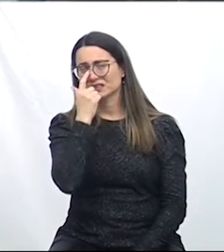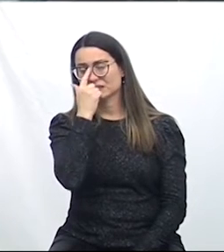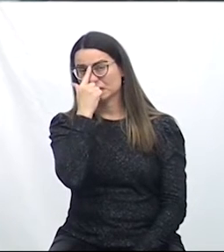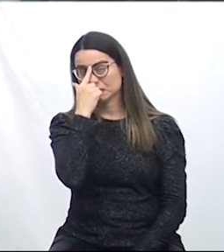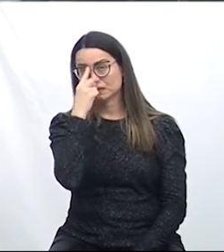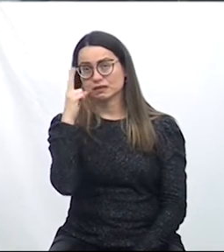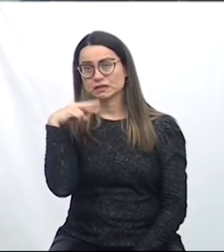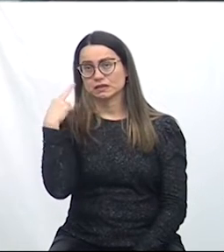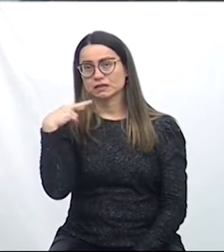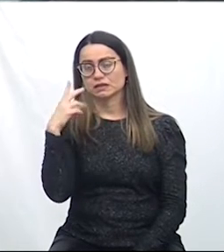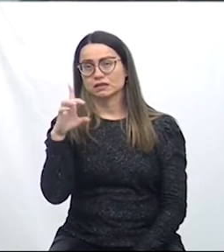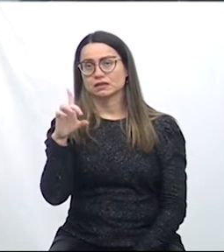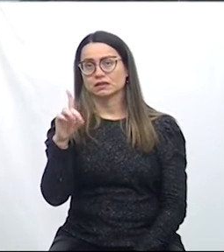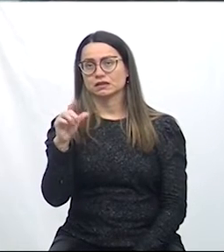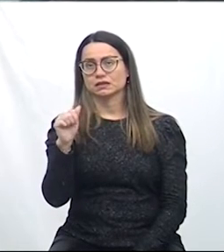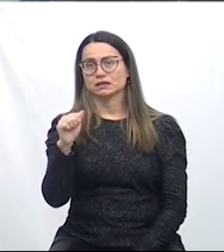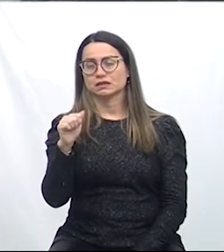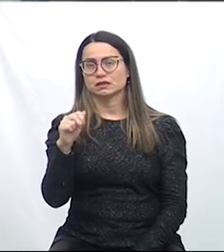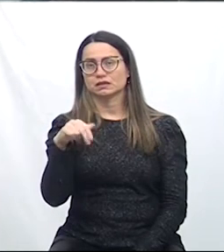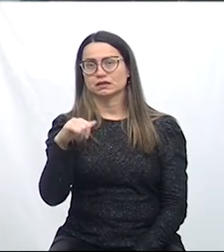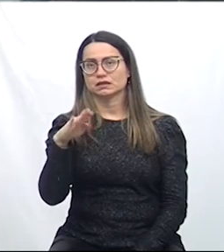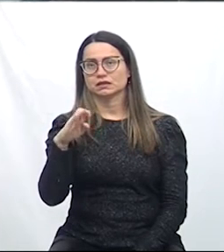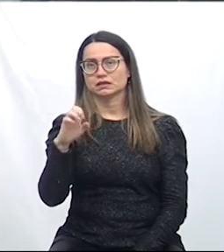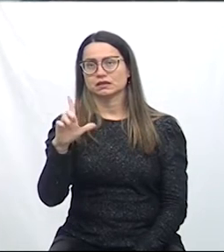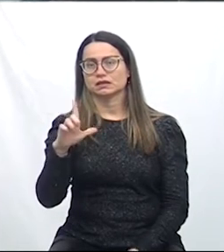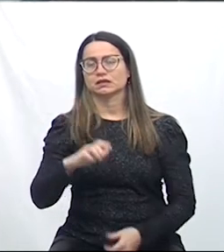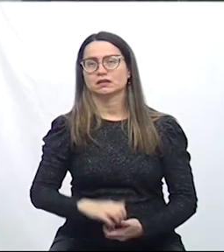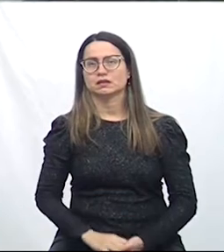Com a palavra, o vereador Daniel Antunes.